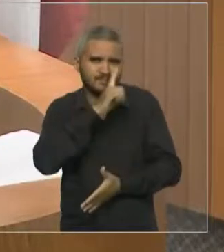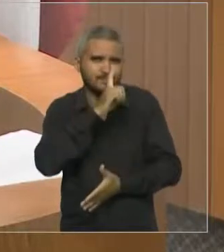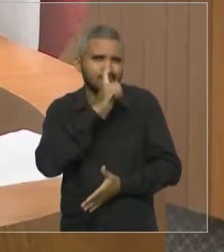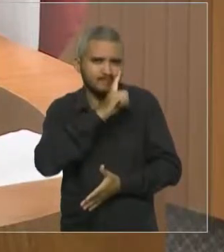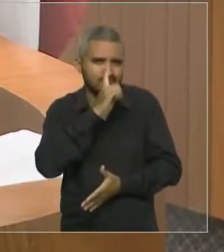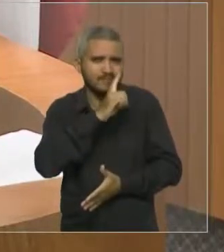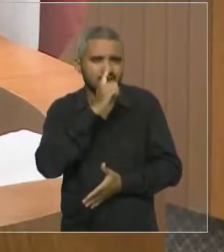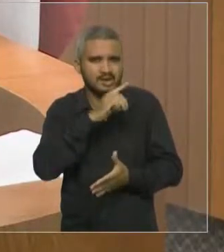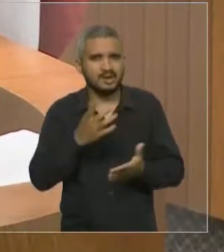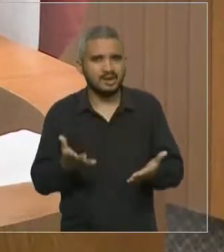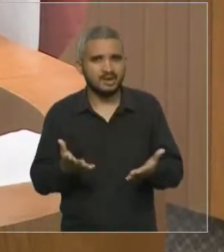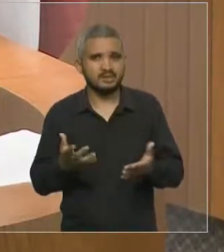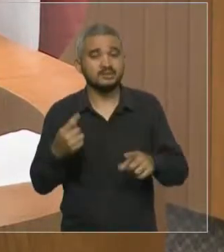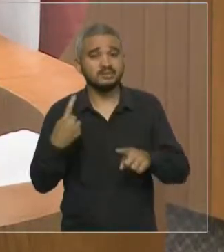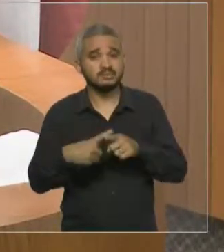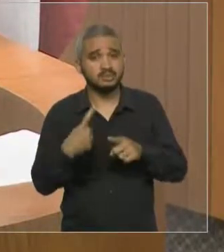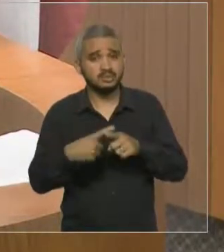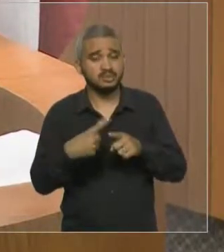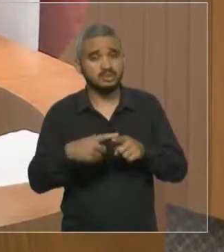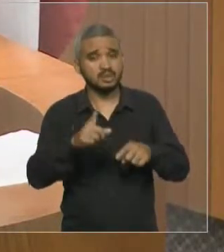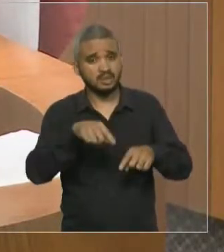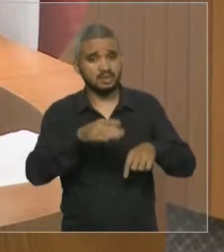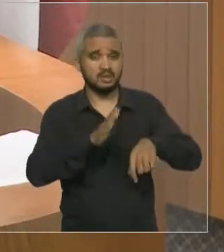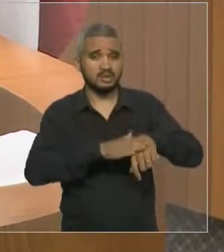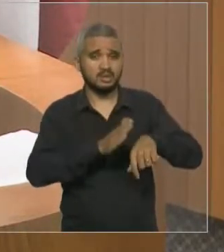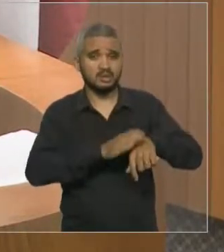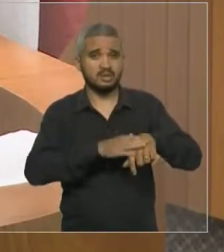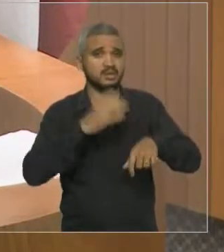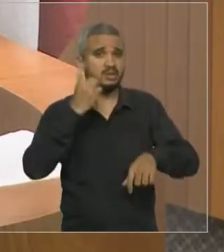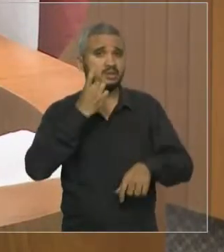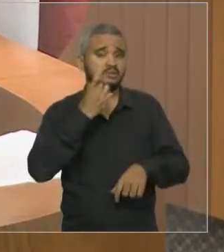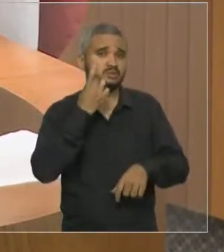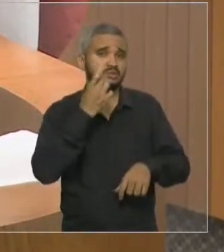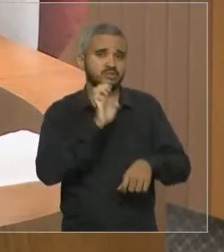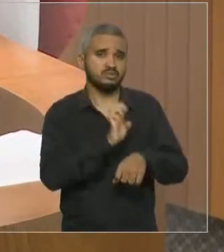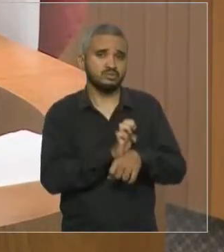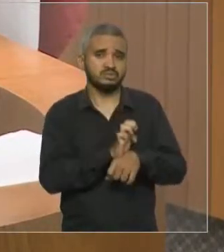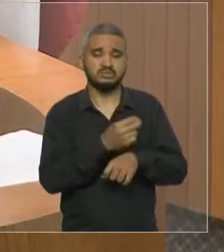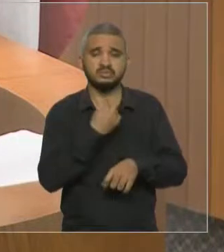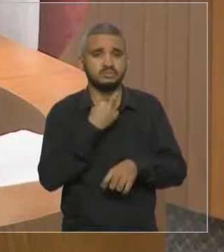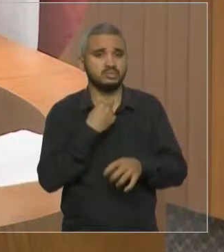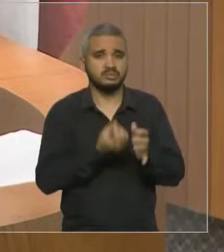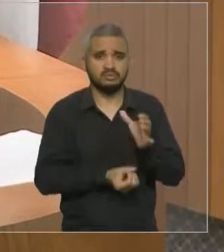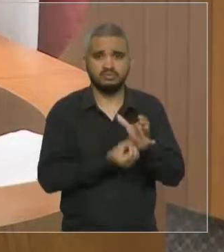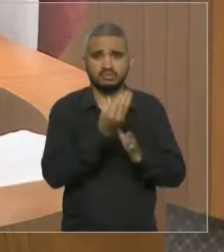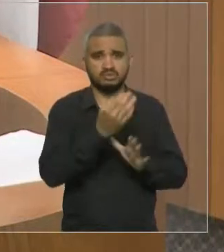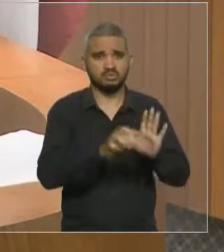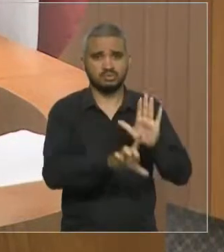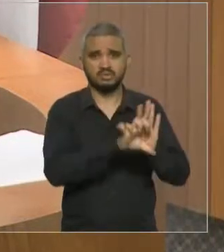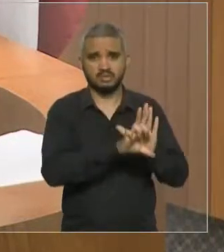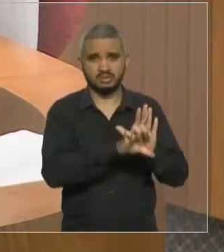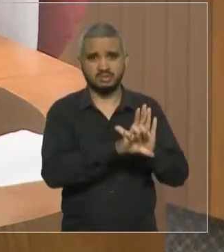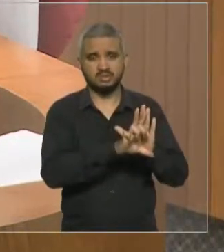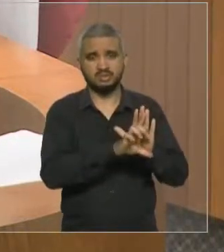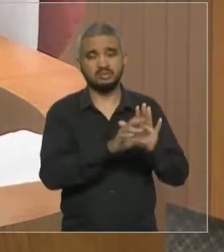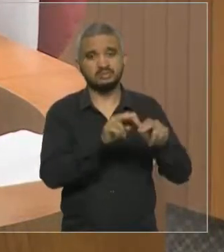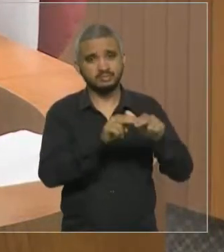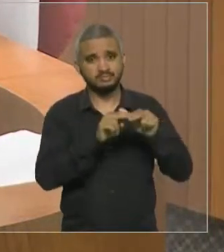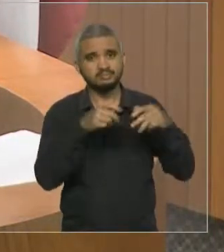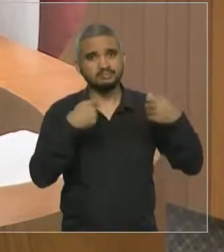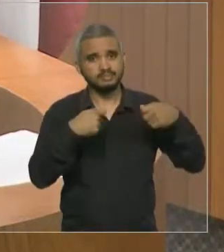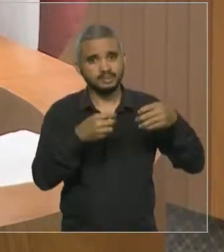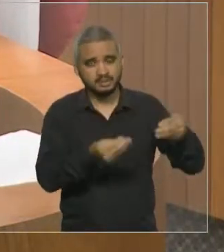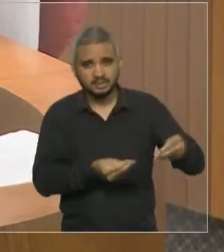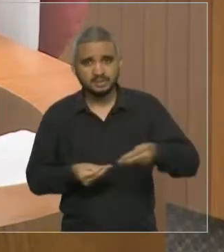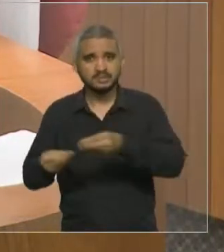parlamentar uma matéria de ordem estritamente tributária e criação de um fundo portanto a matéria teria que ser apresentada pela